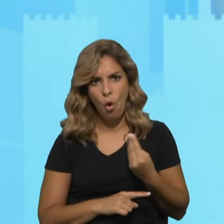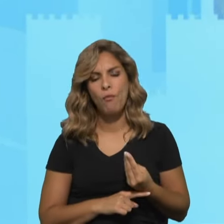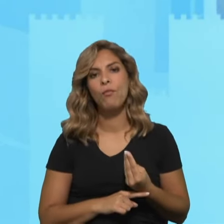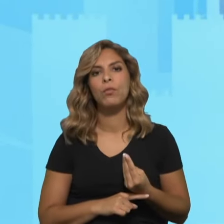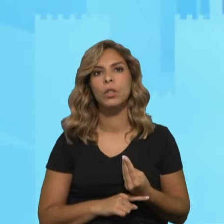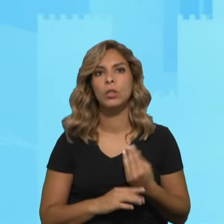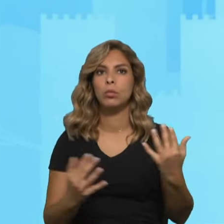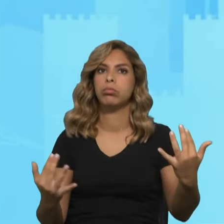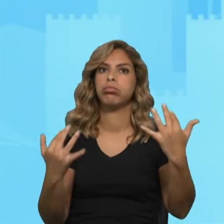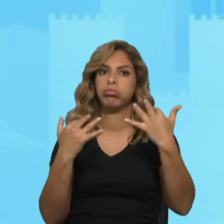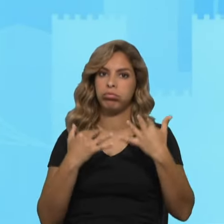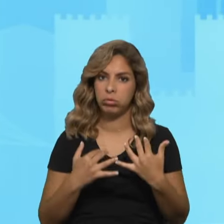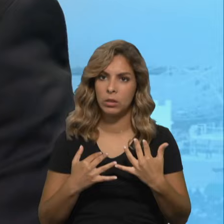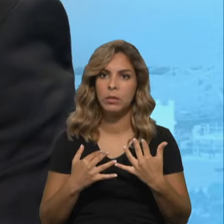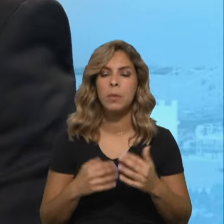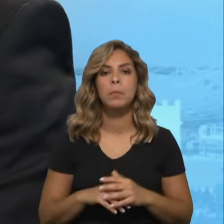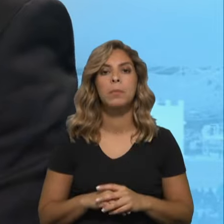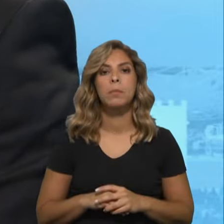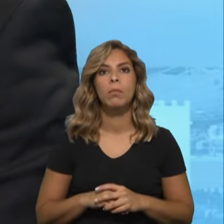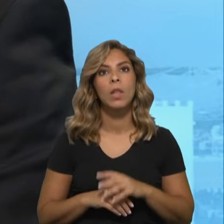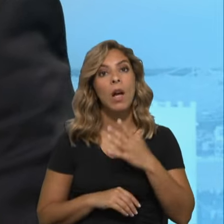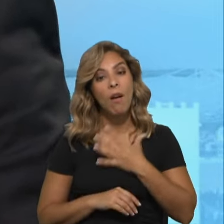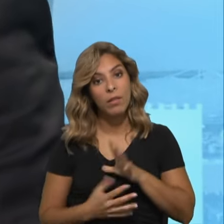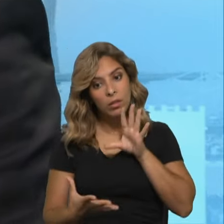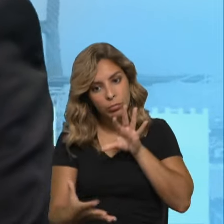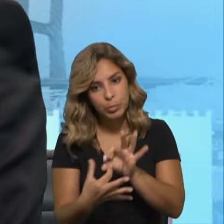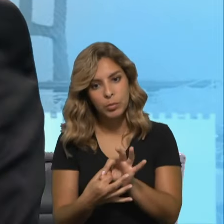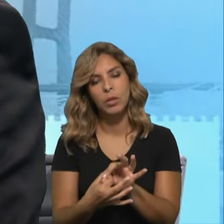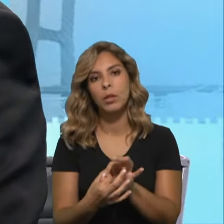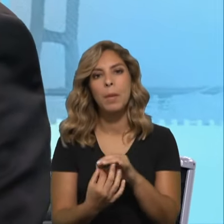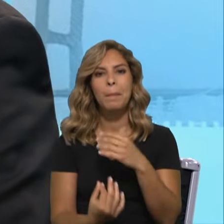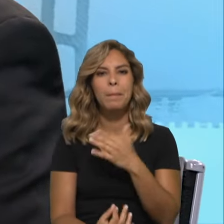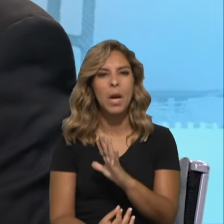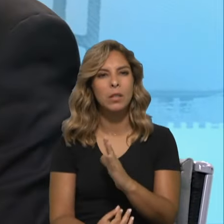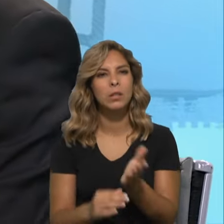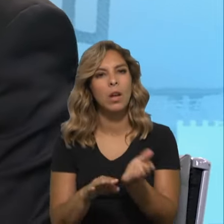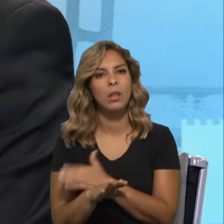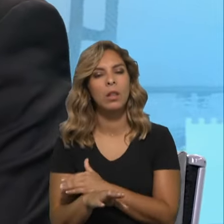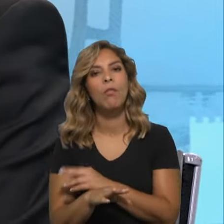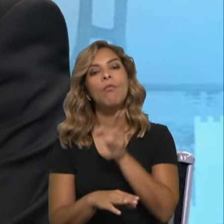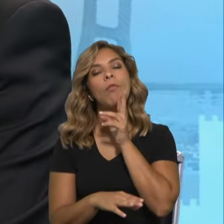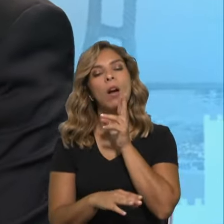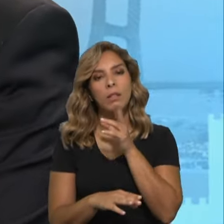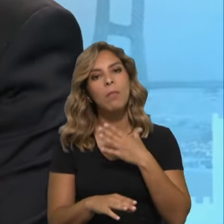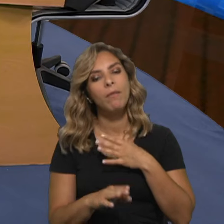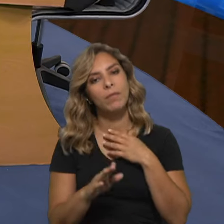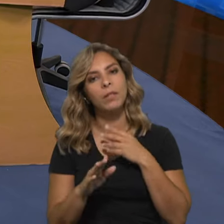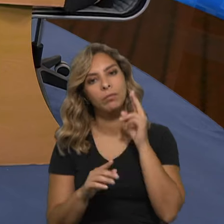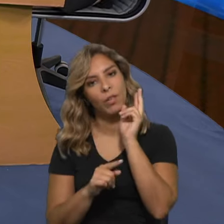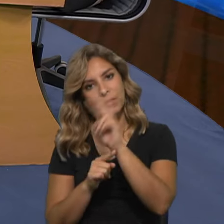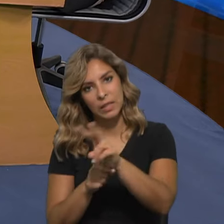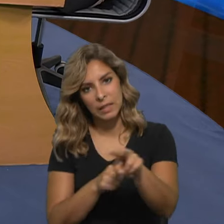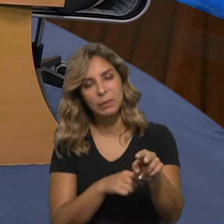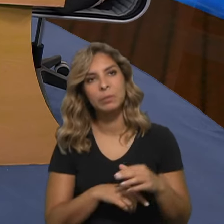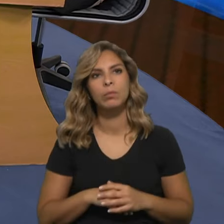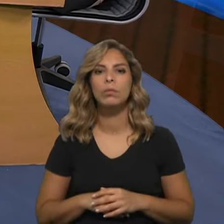que não quiseram estar nas jornadas, mas não queriam deixar de passar em Fátima. E de passar em Fátima. Exatamente. E os jovens